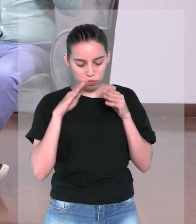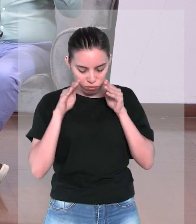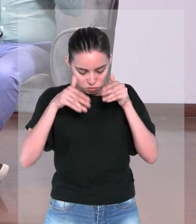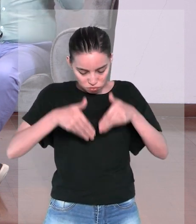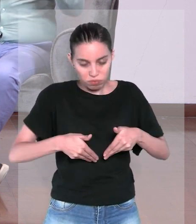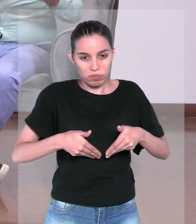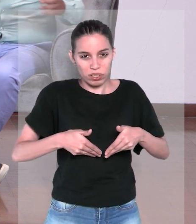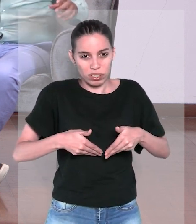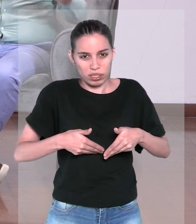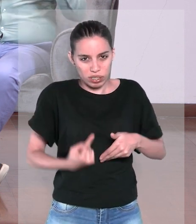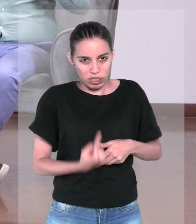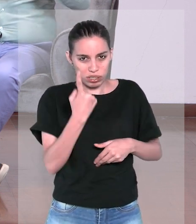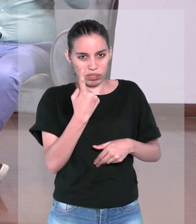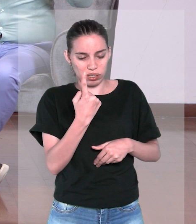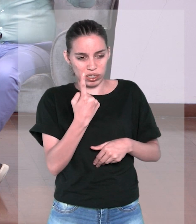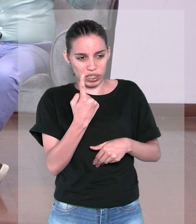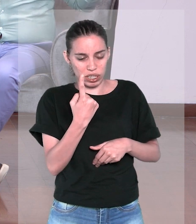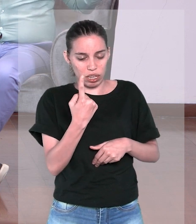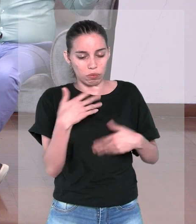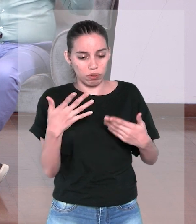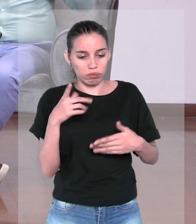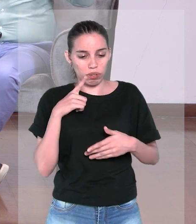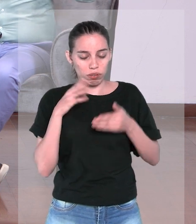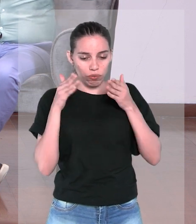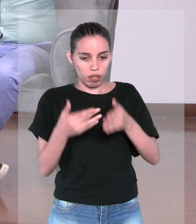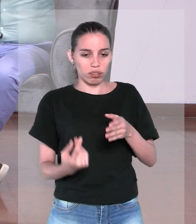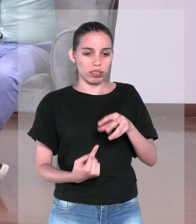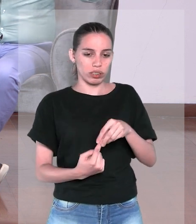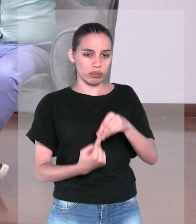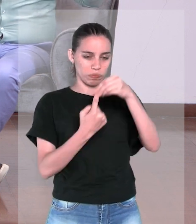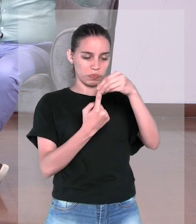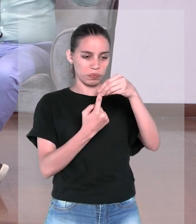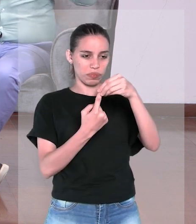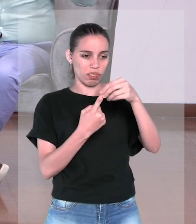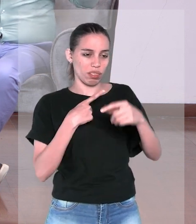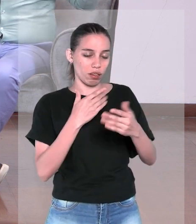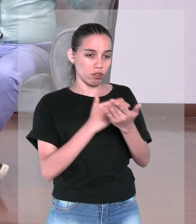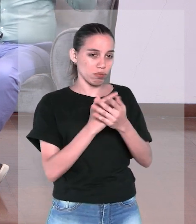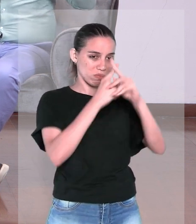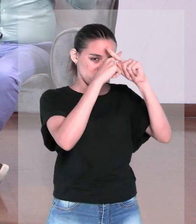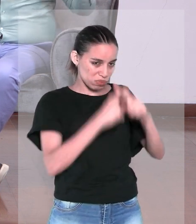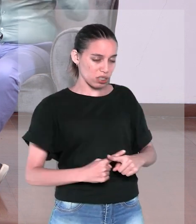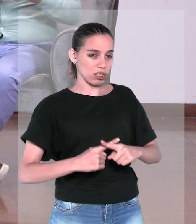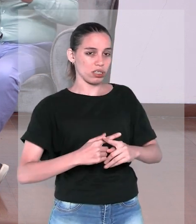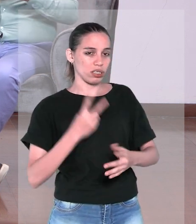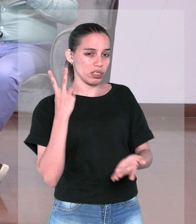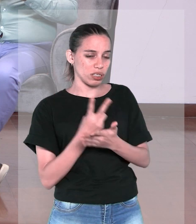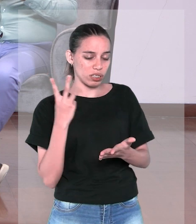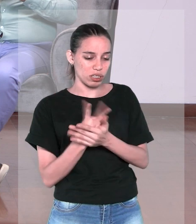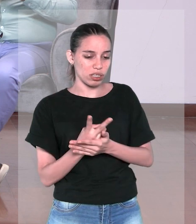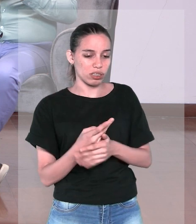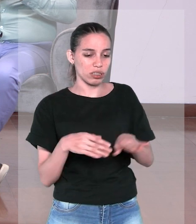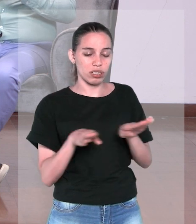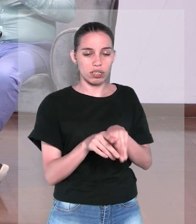o discurso neoliberal, se eu fizer um recorte, por exemplo, do ponto de vista social, econômico, ideológico,